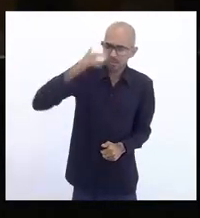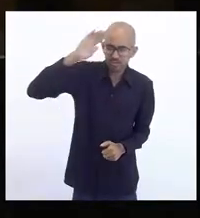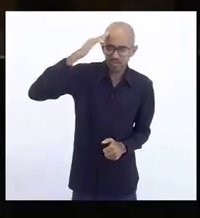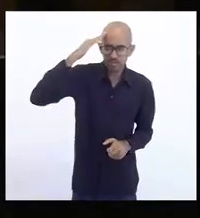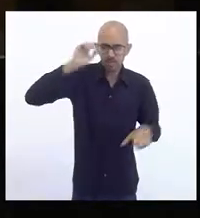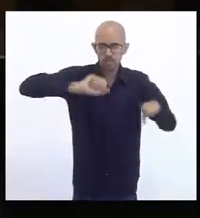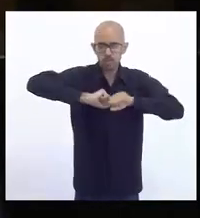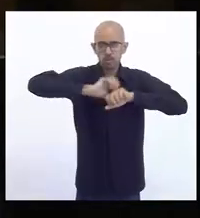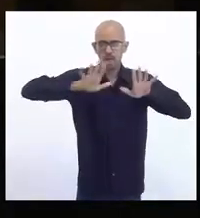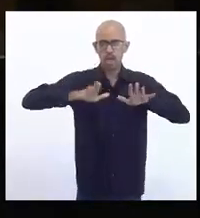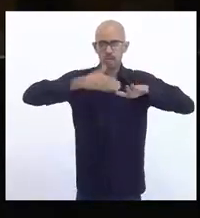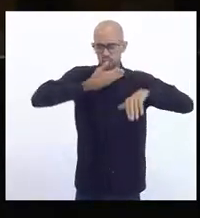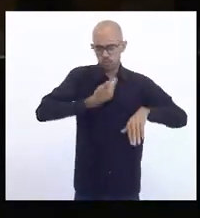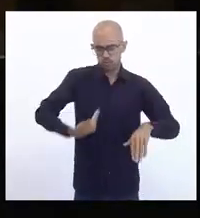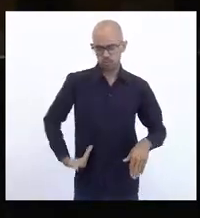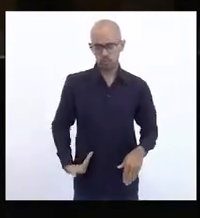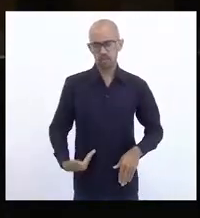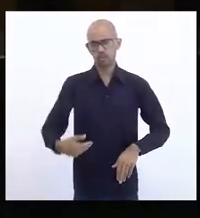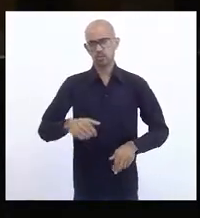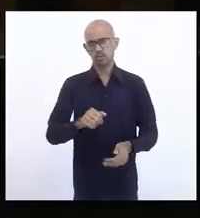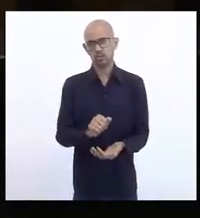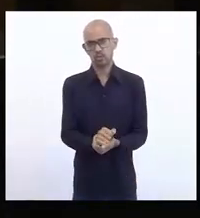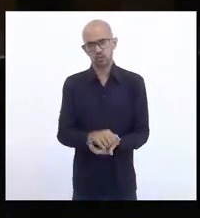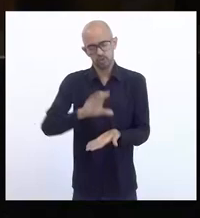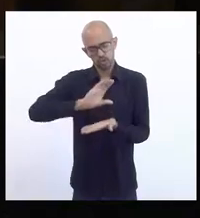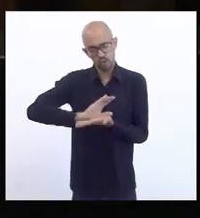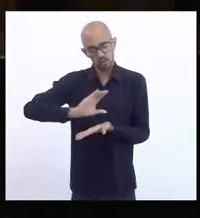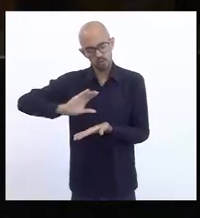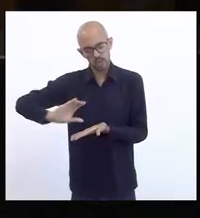dos governantes em investir